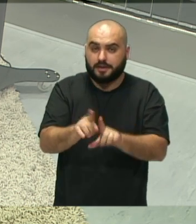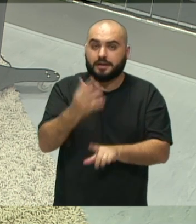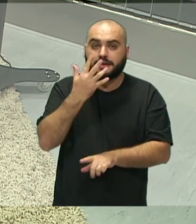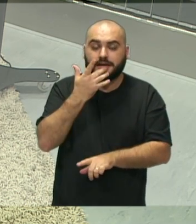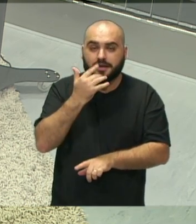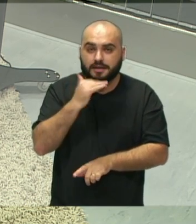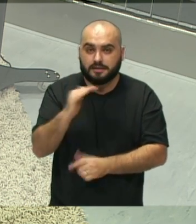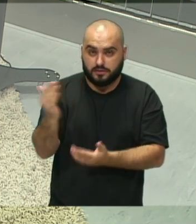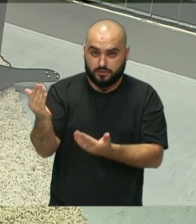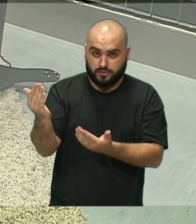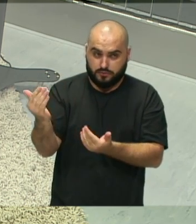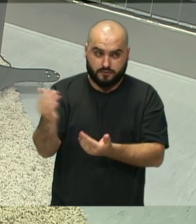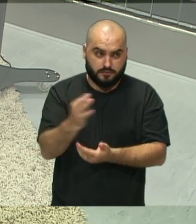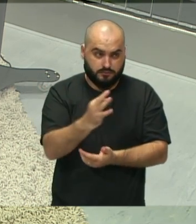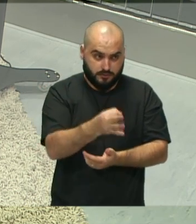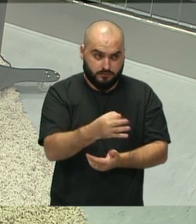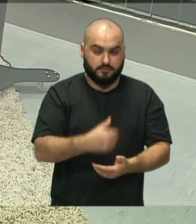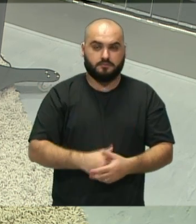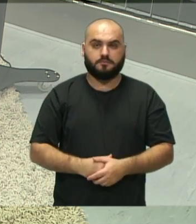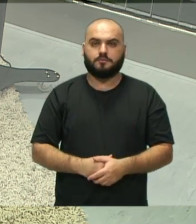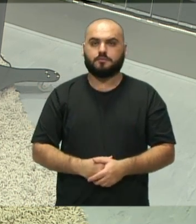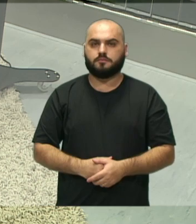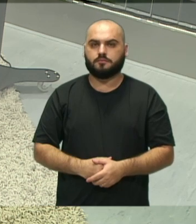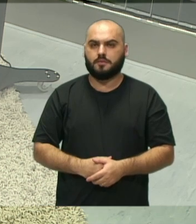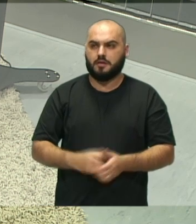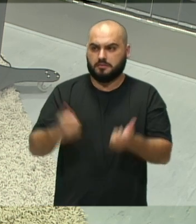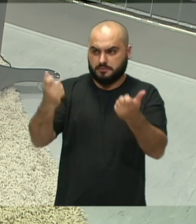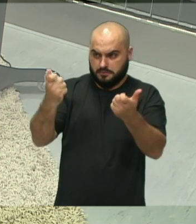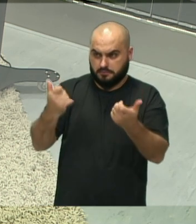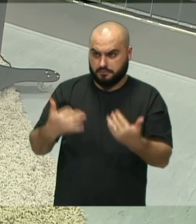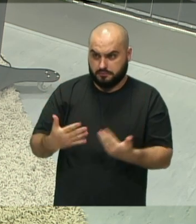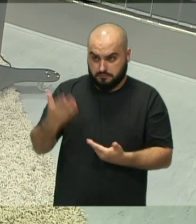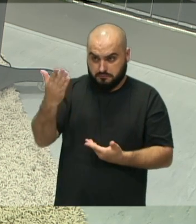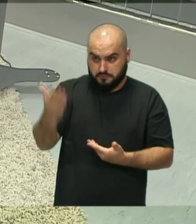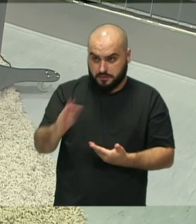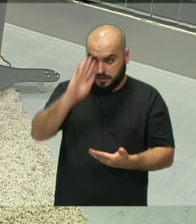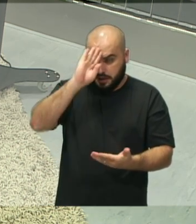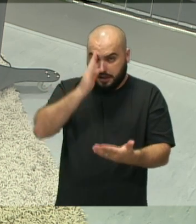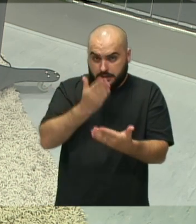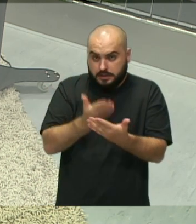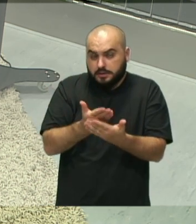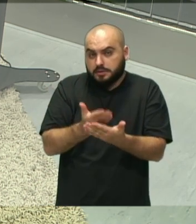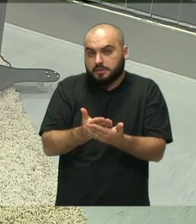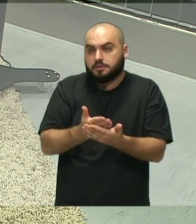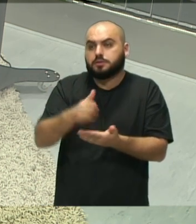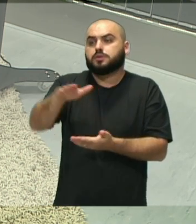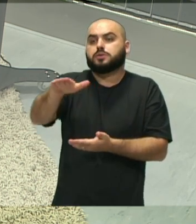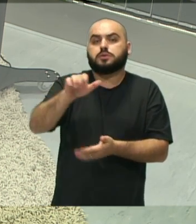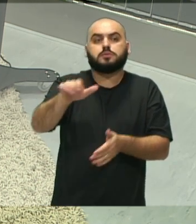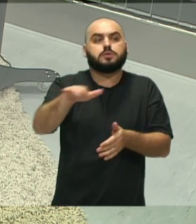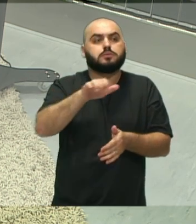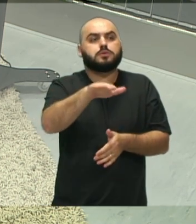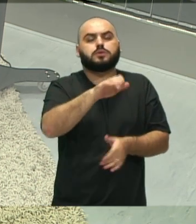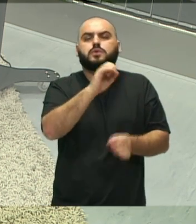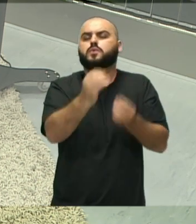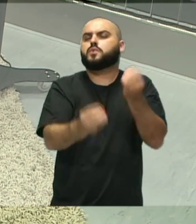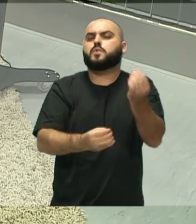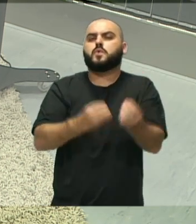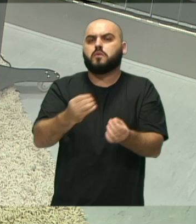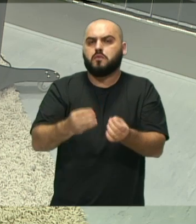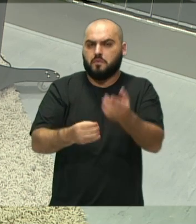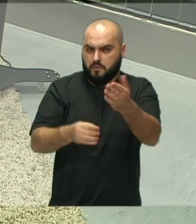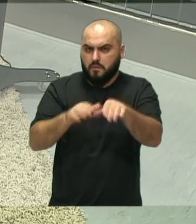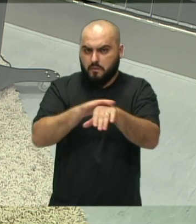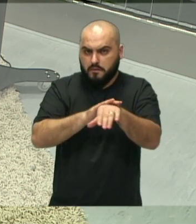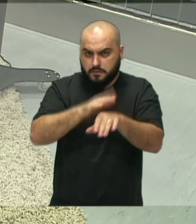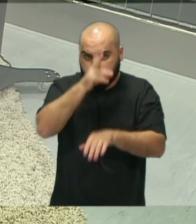e do adolescente. Como que o senhor acredita que pode ser feita essa chamada? O senhor tem conversado com o prefeito